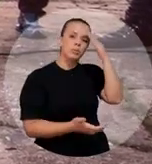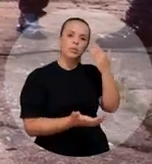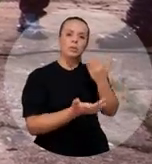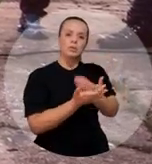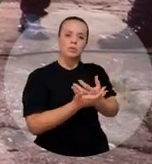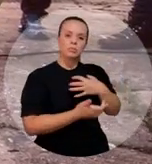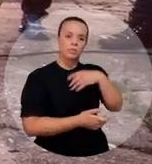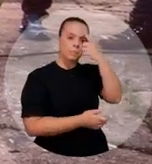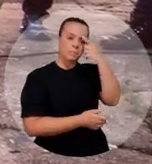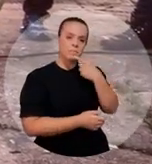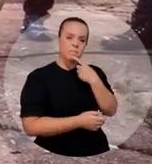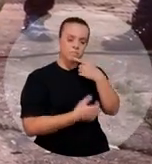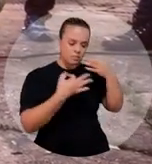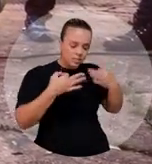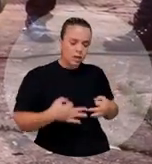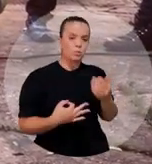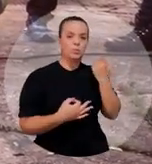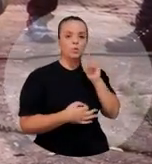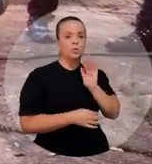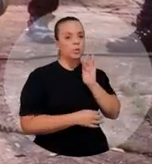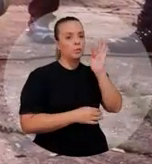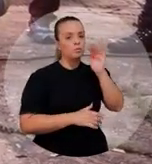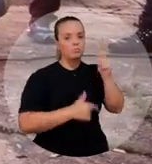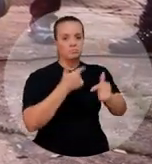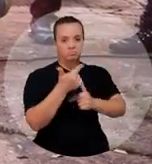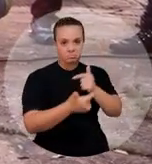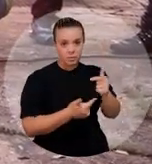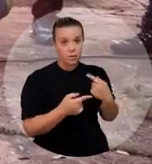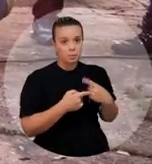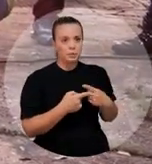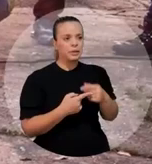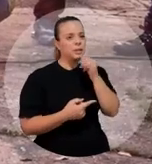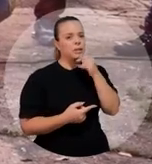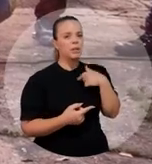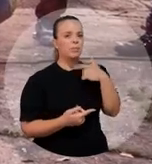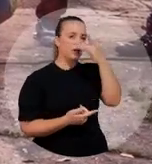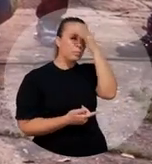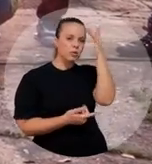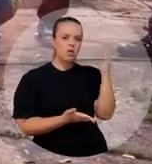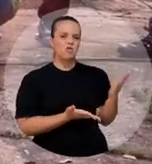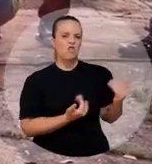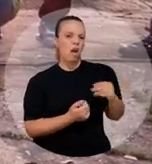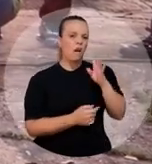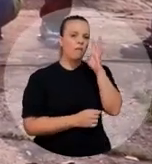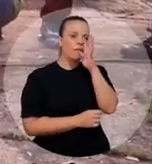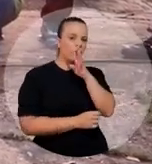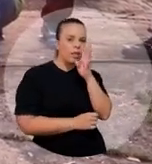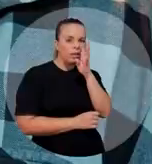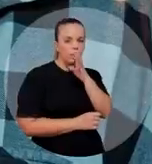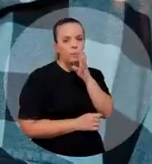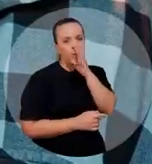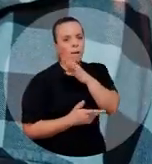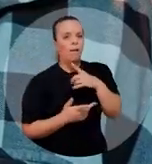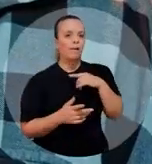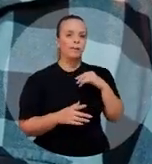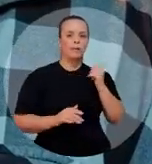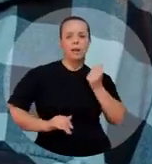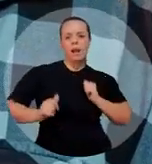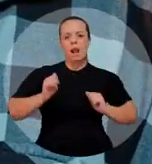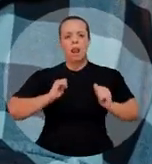como eu acredito ser o comportamento ideal pra mim nos próximos sets, assim, porque aquela coisa de jovem,